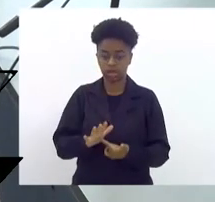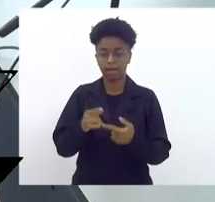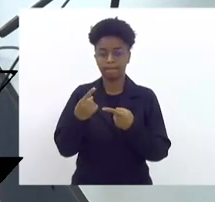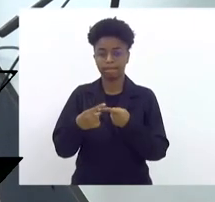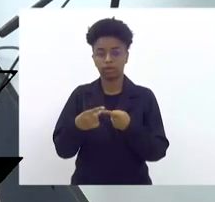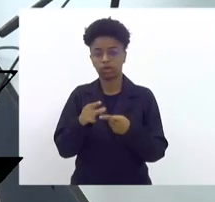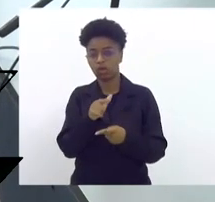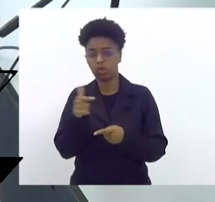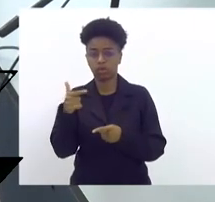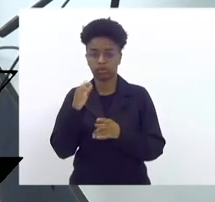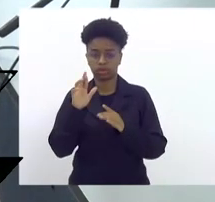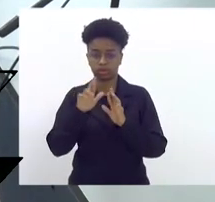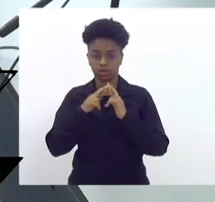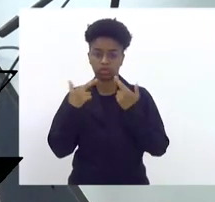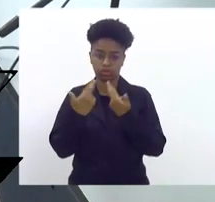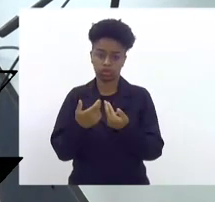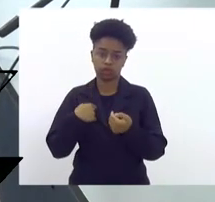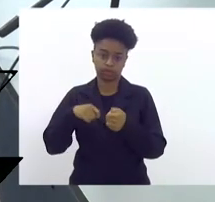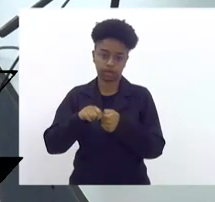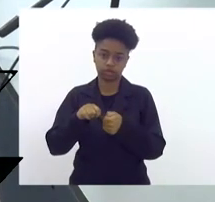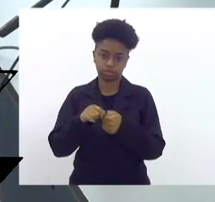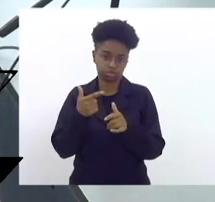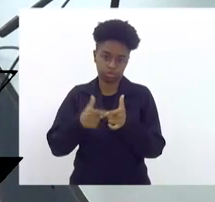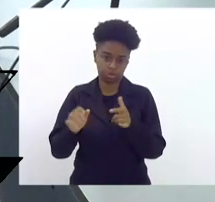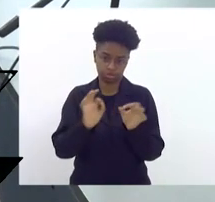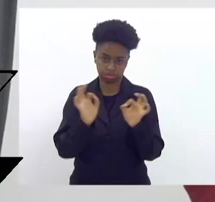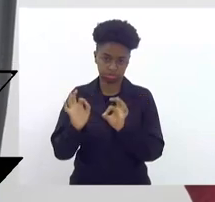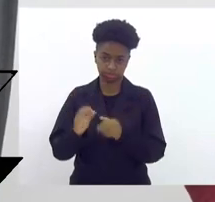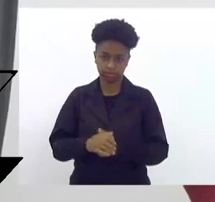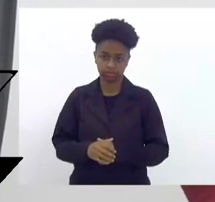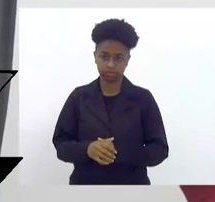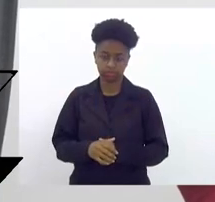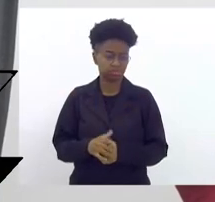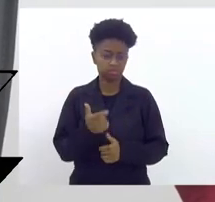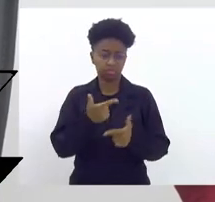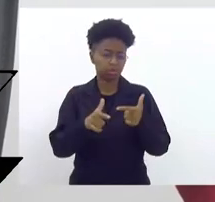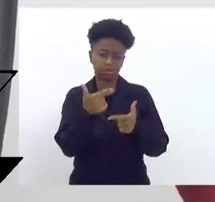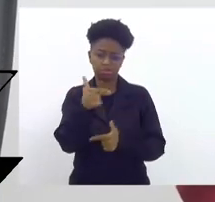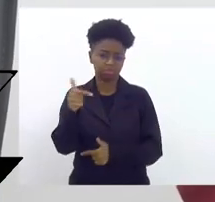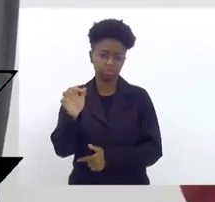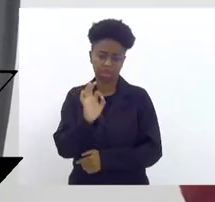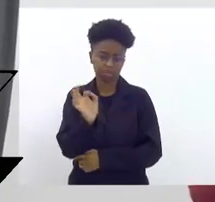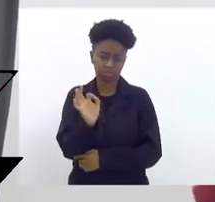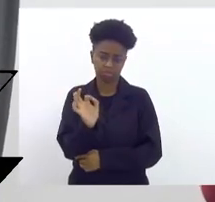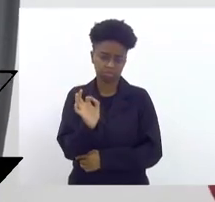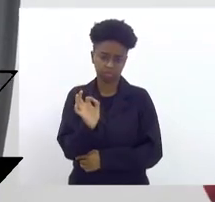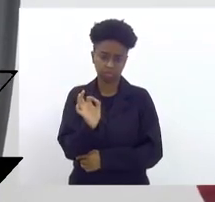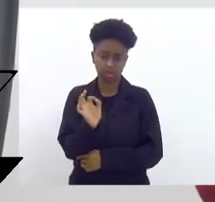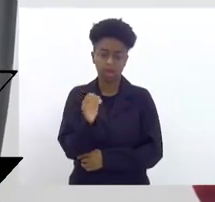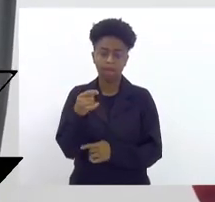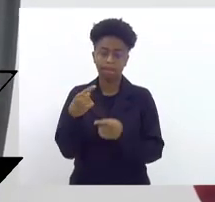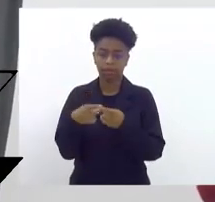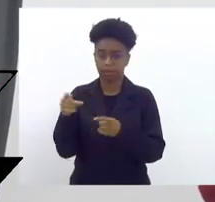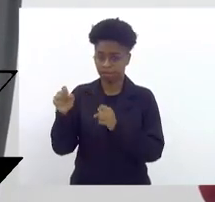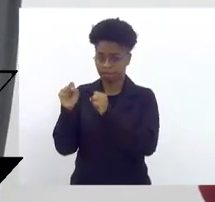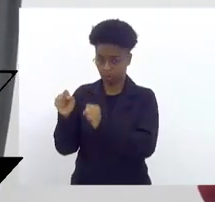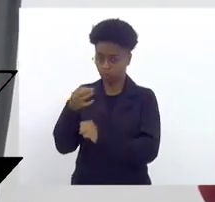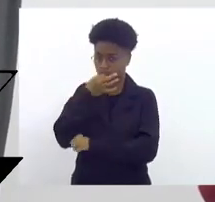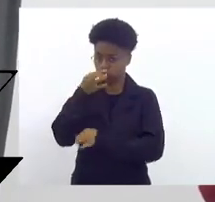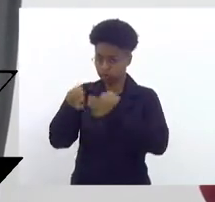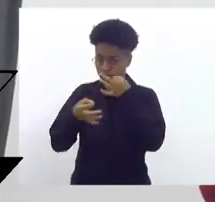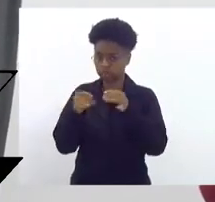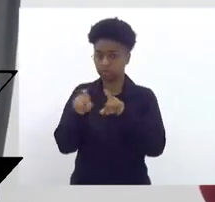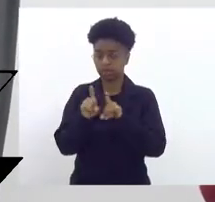eu farei não tem problema nenhum né não não tem problema a gente o senhor sugere nós